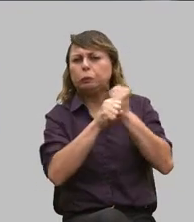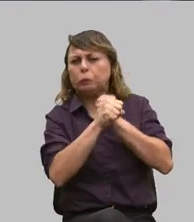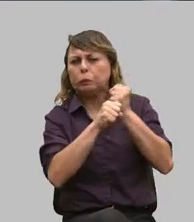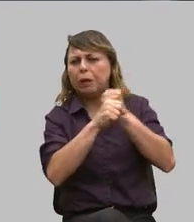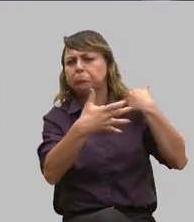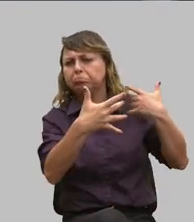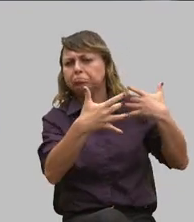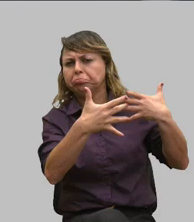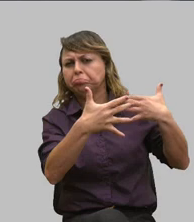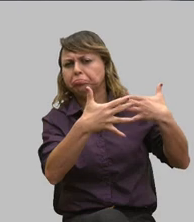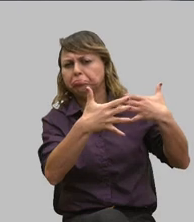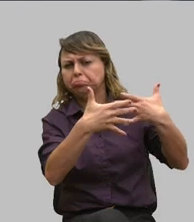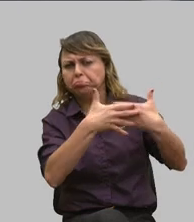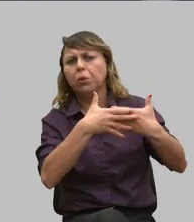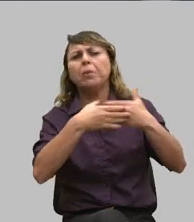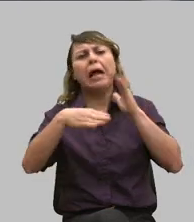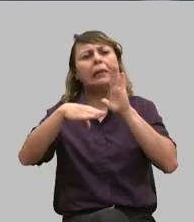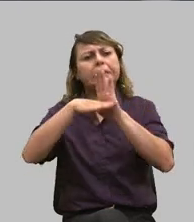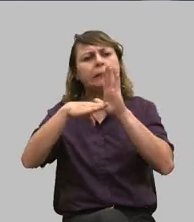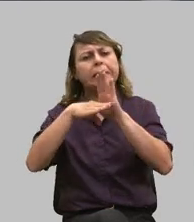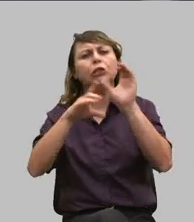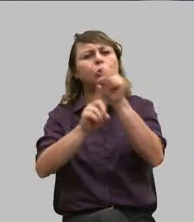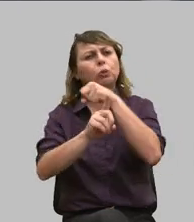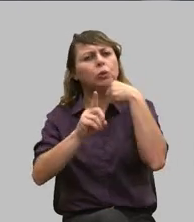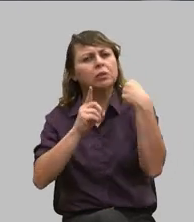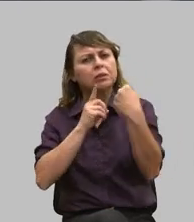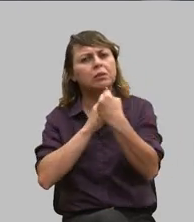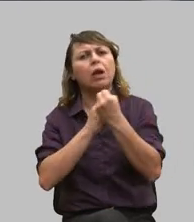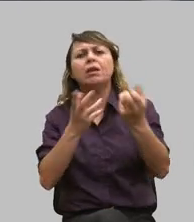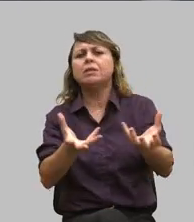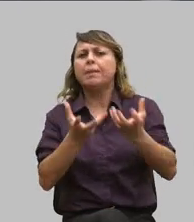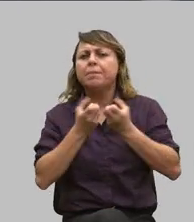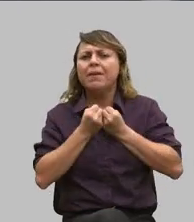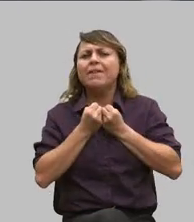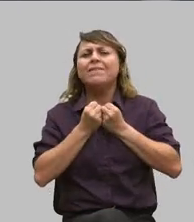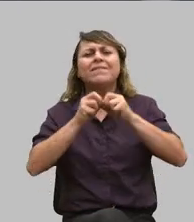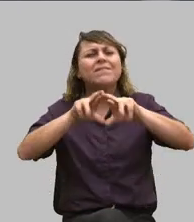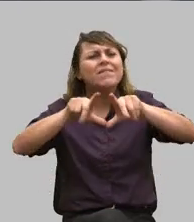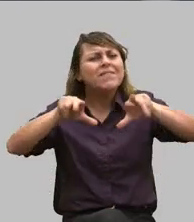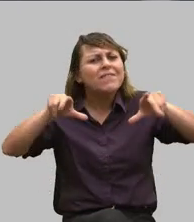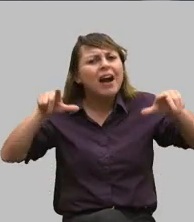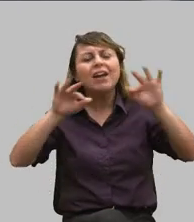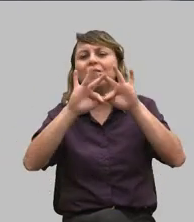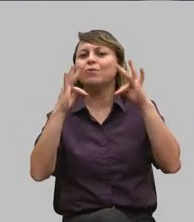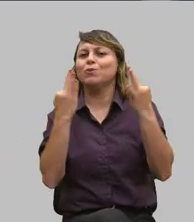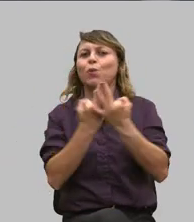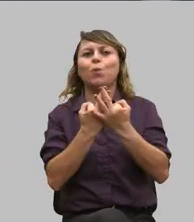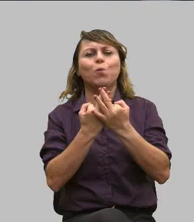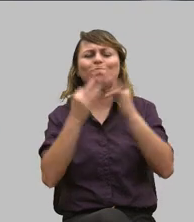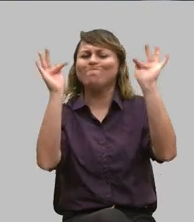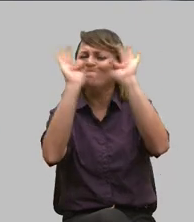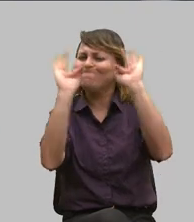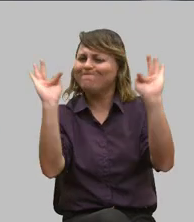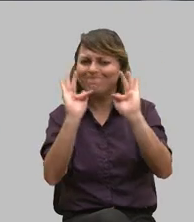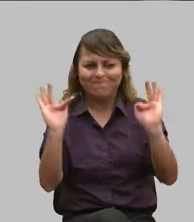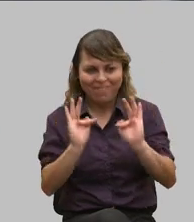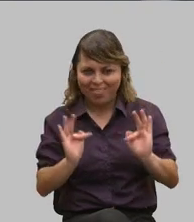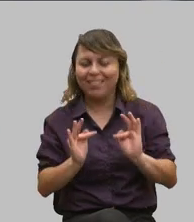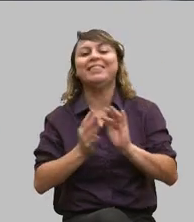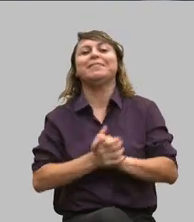né como assistente social eu atendi várias famílias eu tô muito assim feliz e